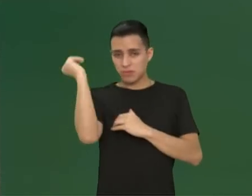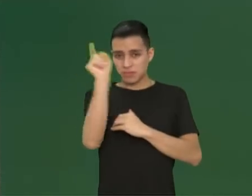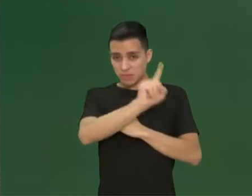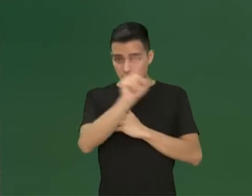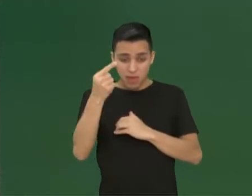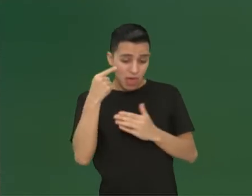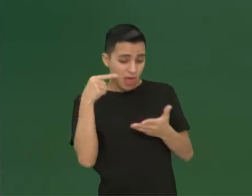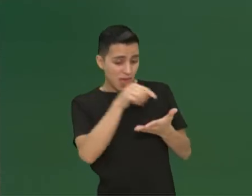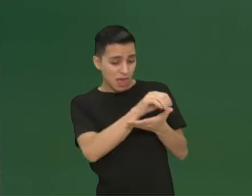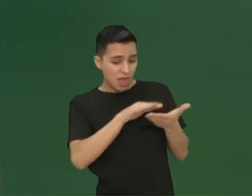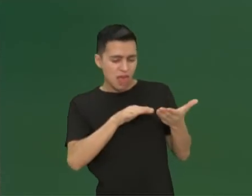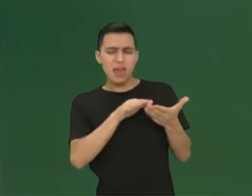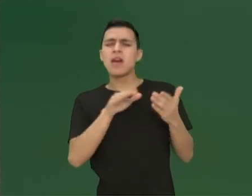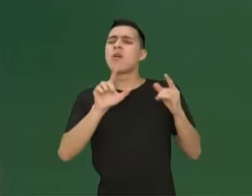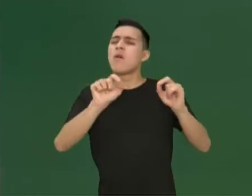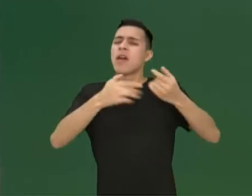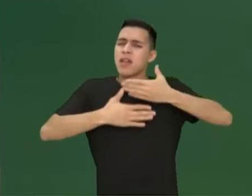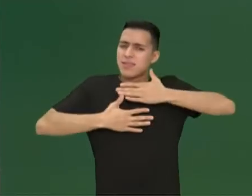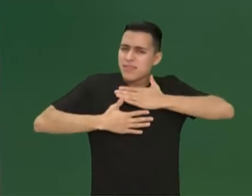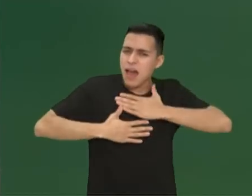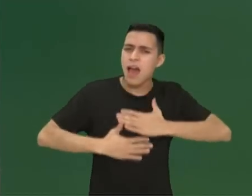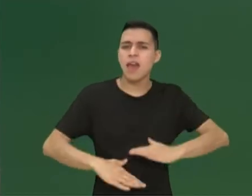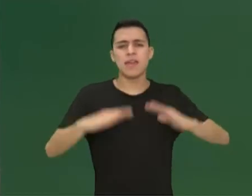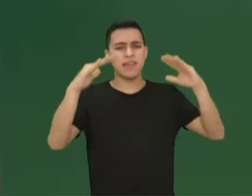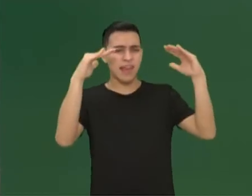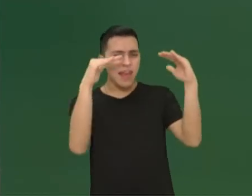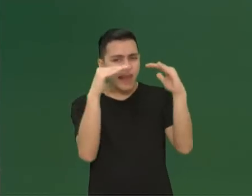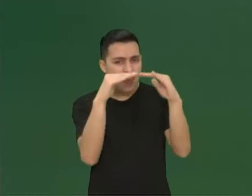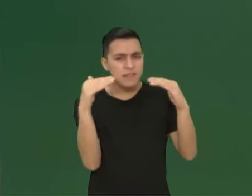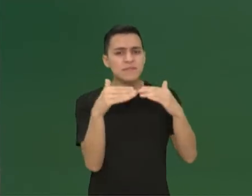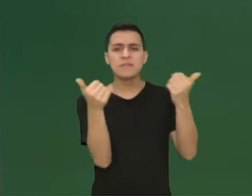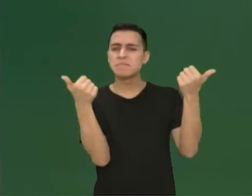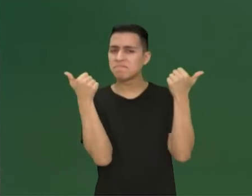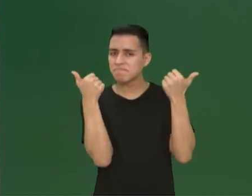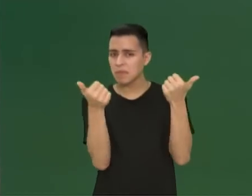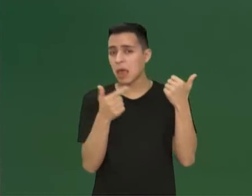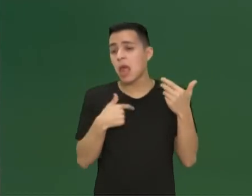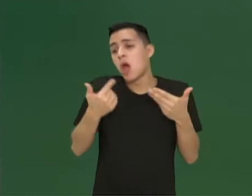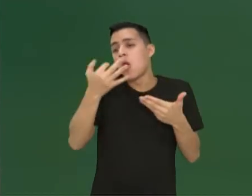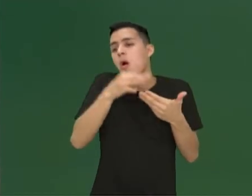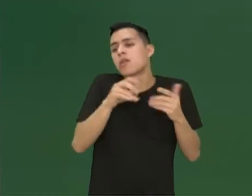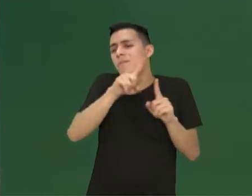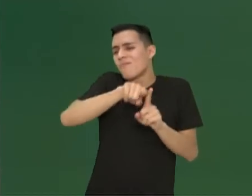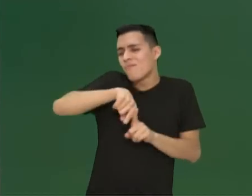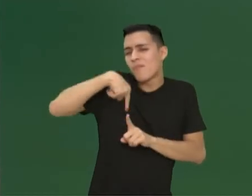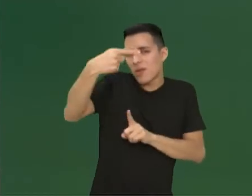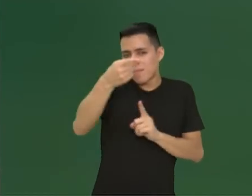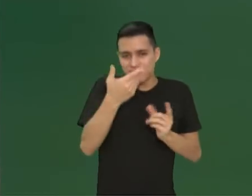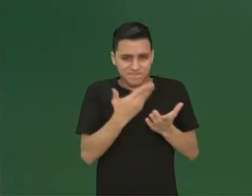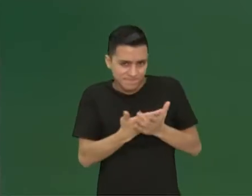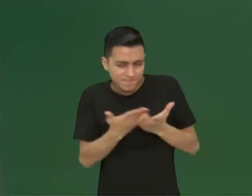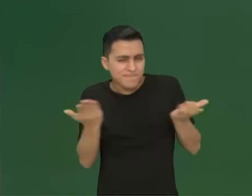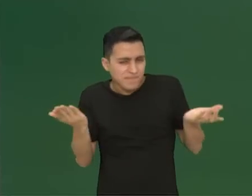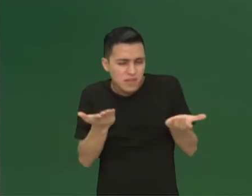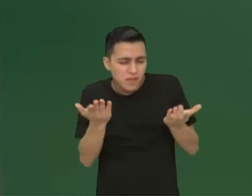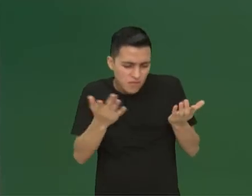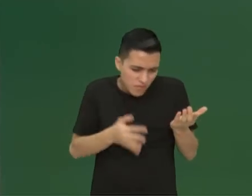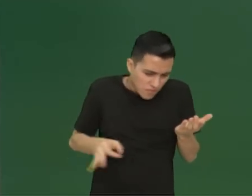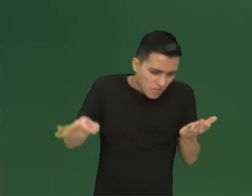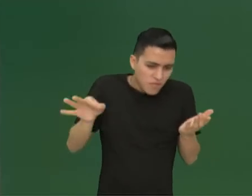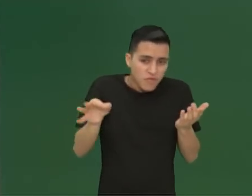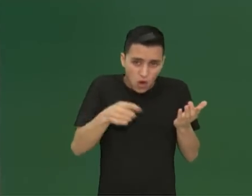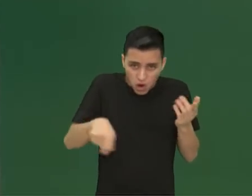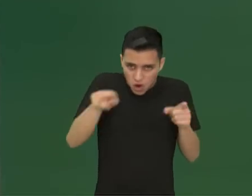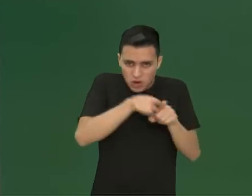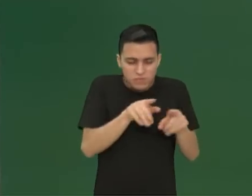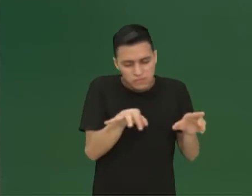essa atividade é para fazer com calma, em casa. Eu só vou corrigir na próxima aula. Então volte,